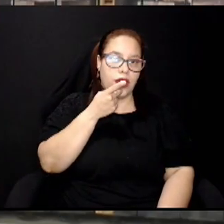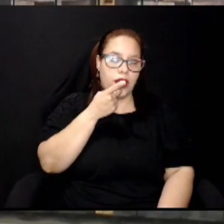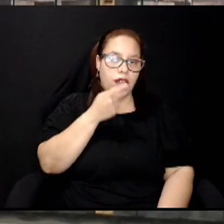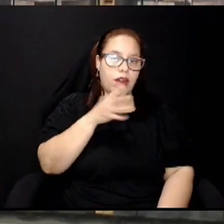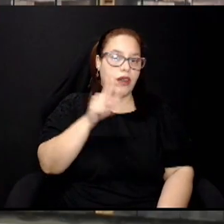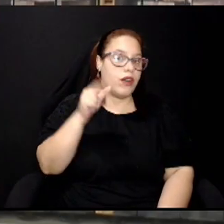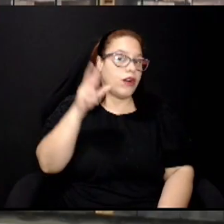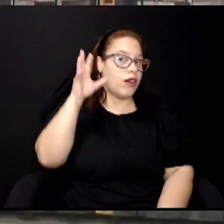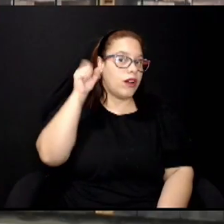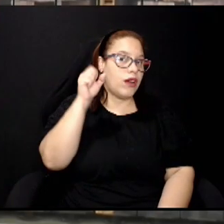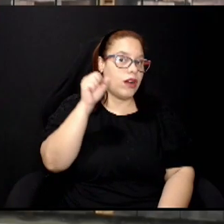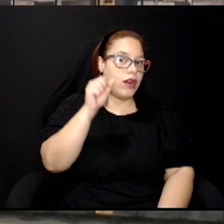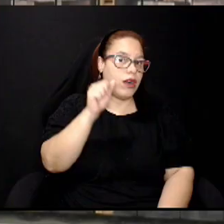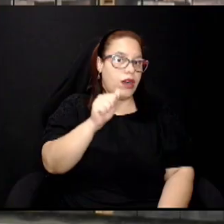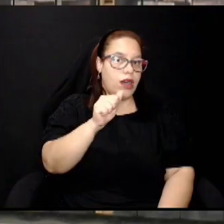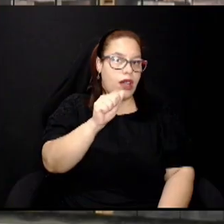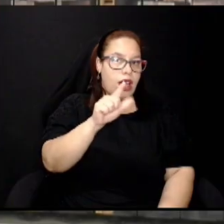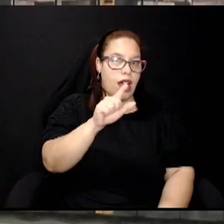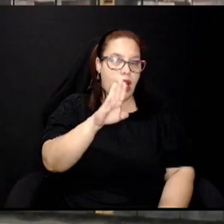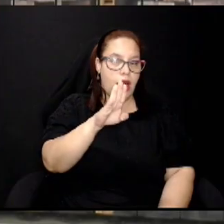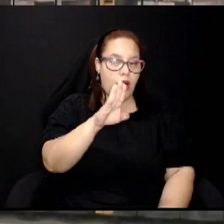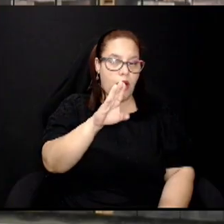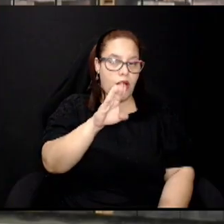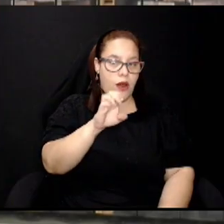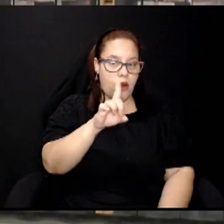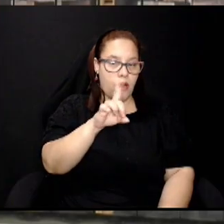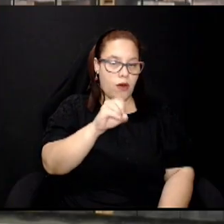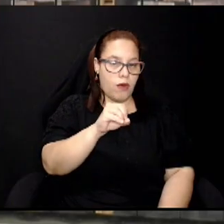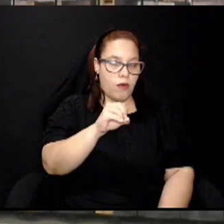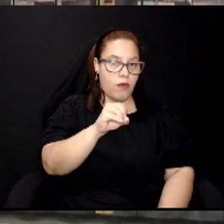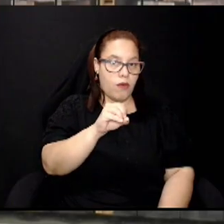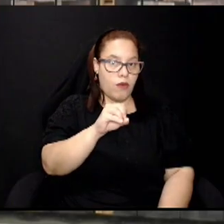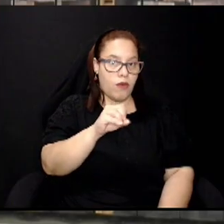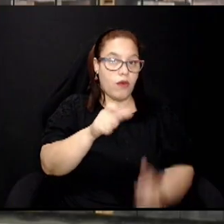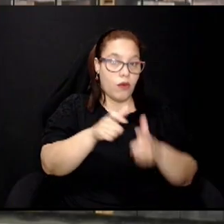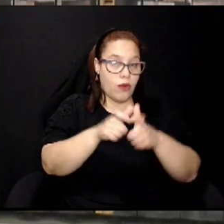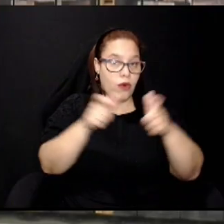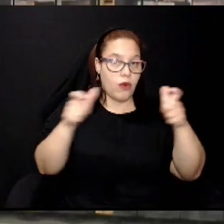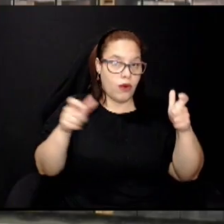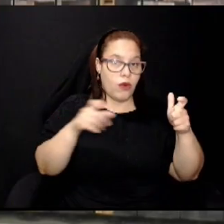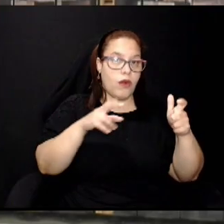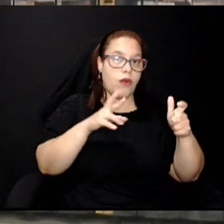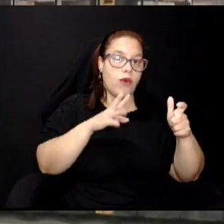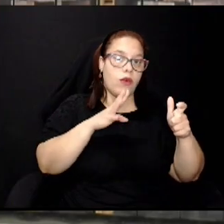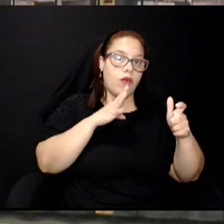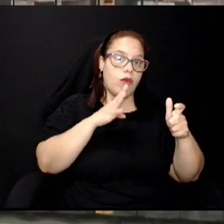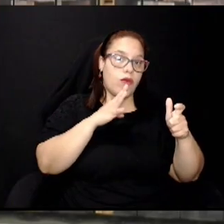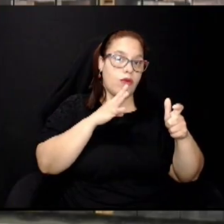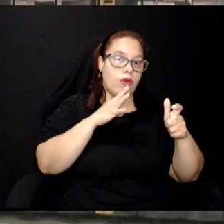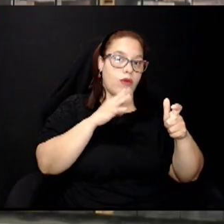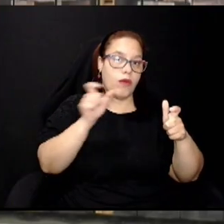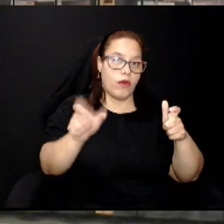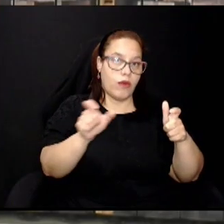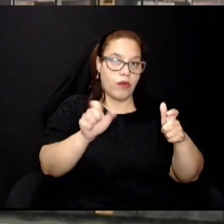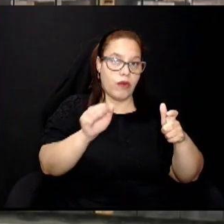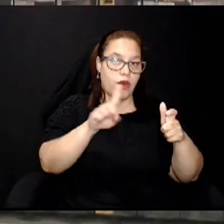em albedo. O que seria isso, né? Quer dizer, você vai ampliando o repertório. O que seria albedo,